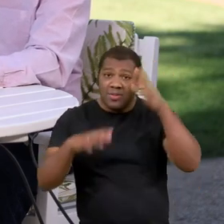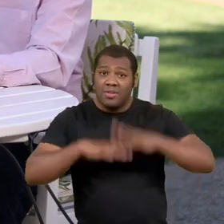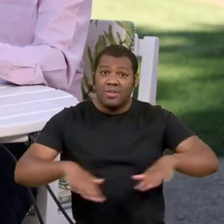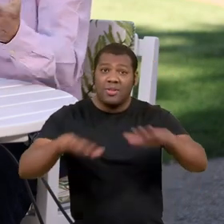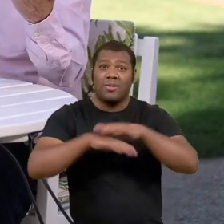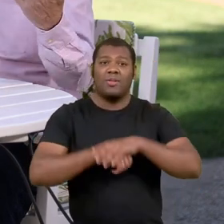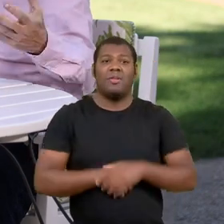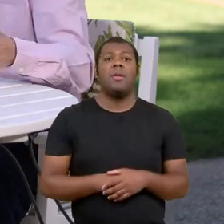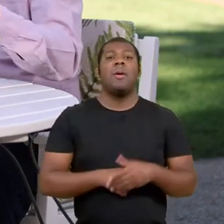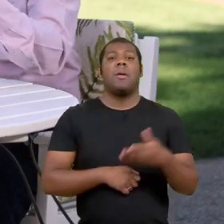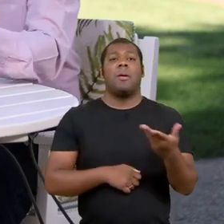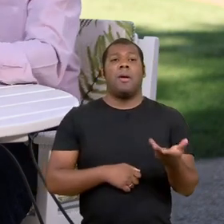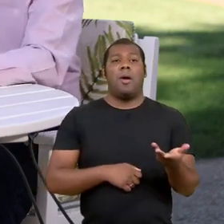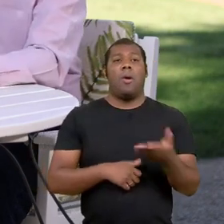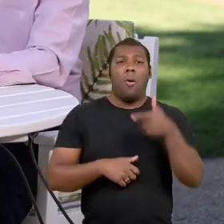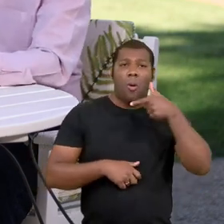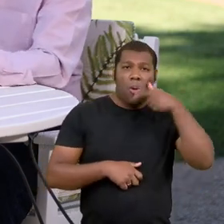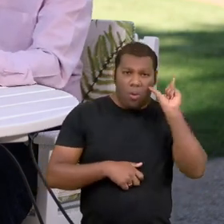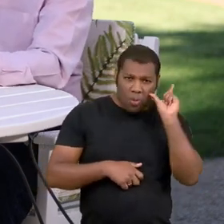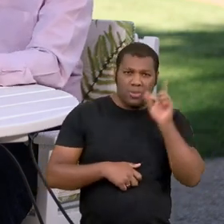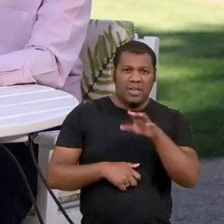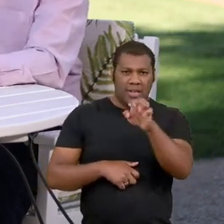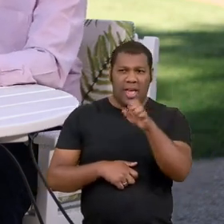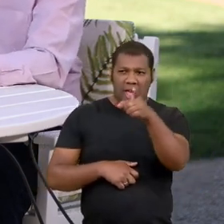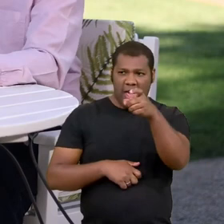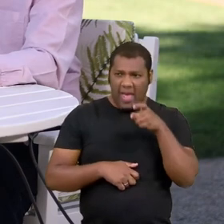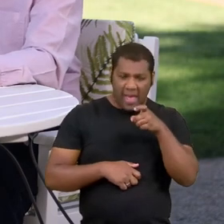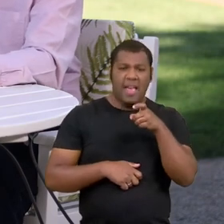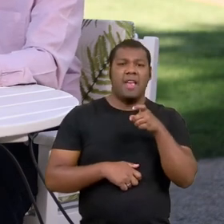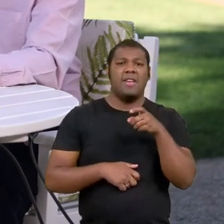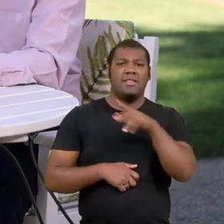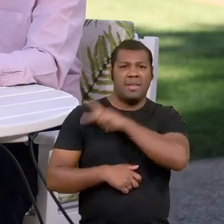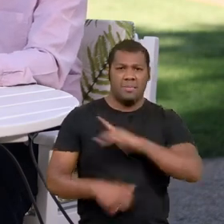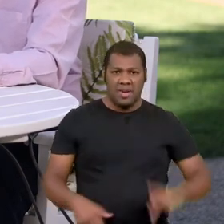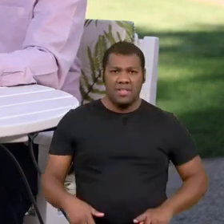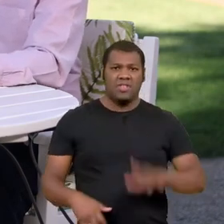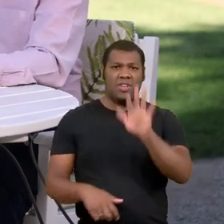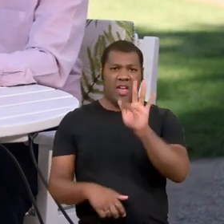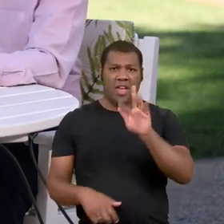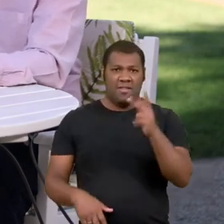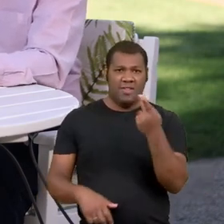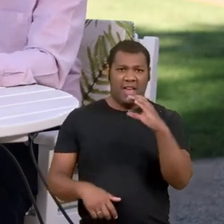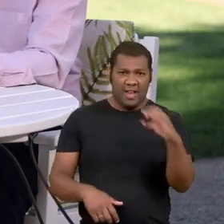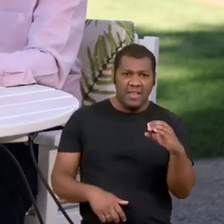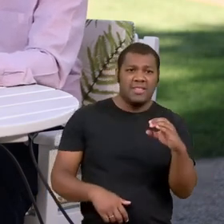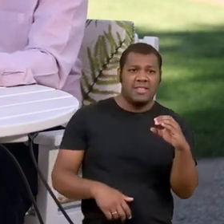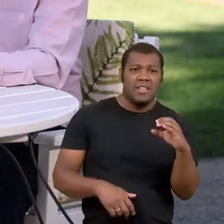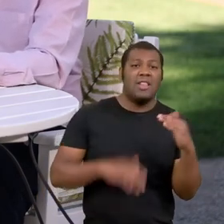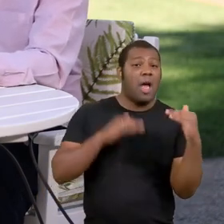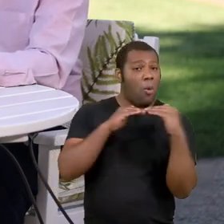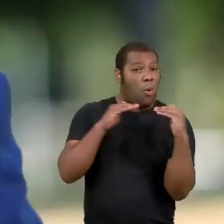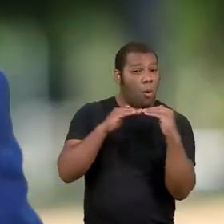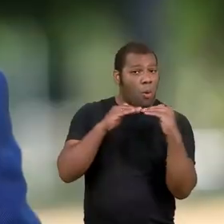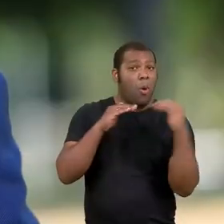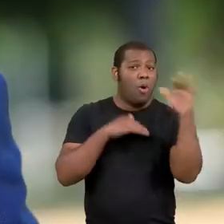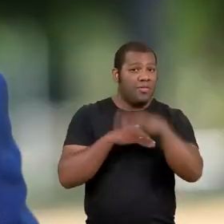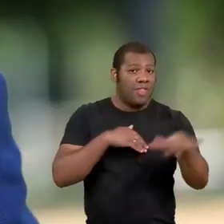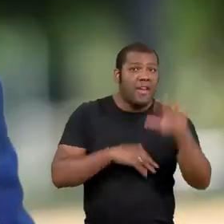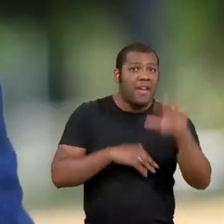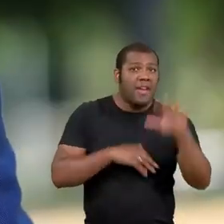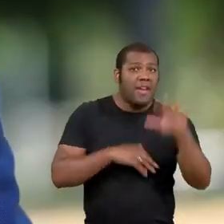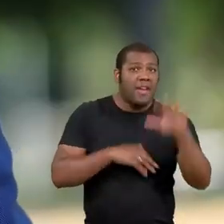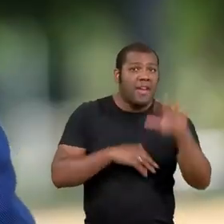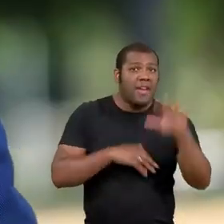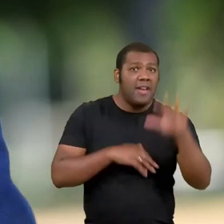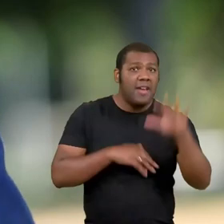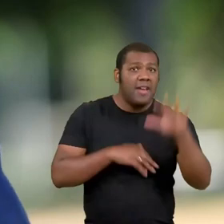Cardoso que é uma pessoa que também tem as mesmas pensamentos em relação à questão do meio ambiente como é que foi essa conversa eu liguei para o Fernando Henrique Cardoso porque ele